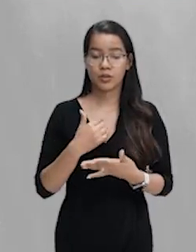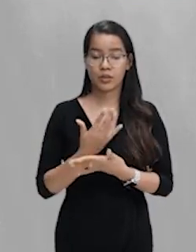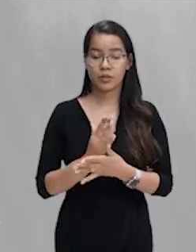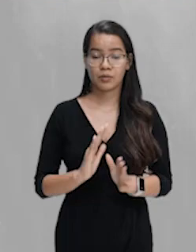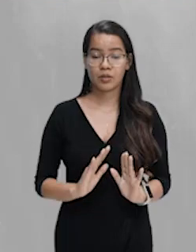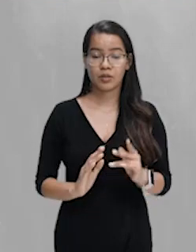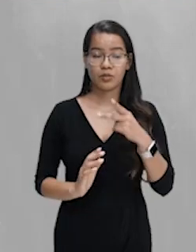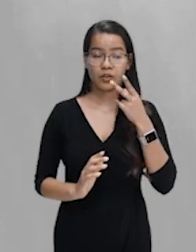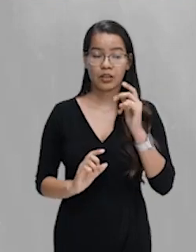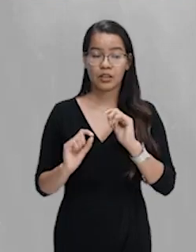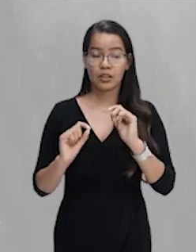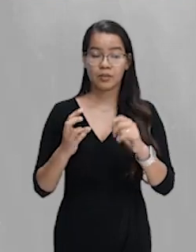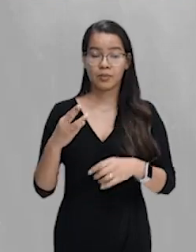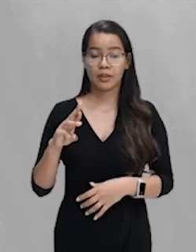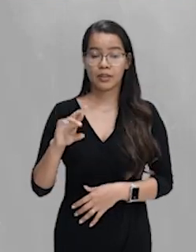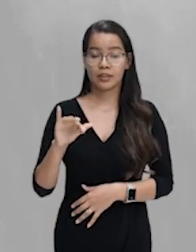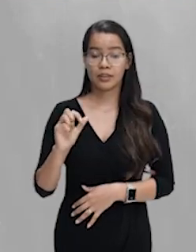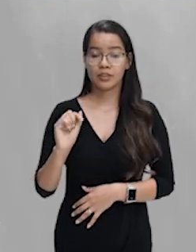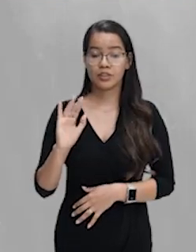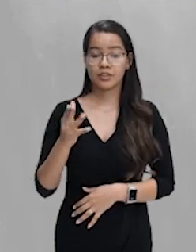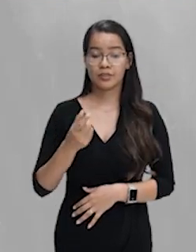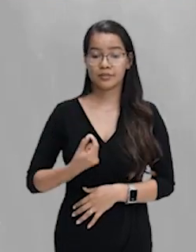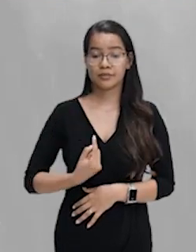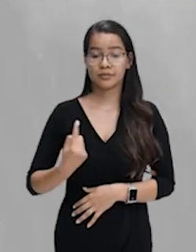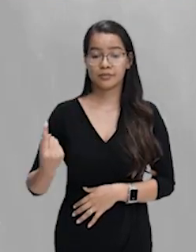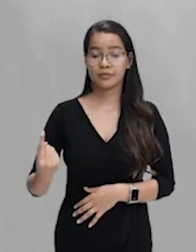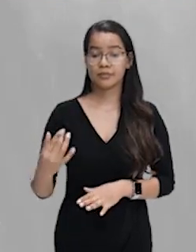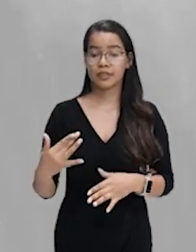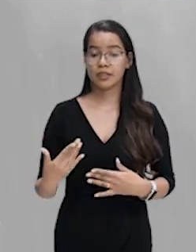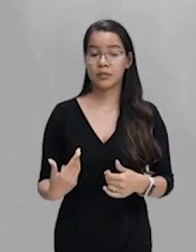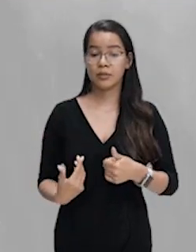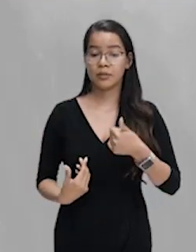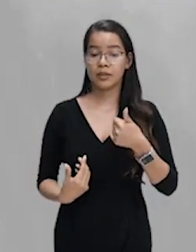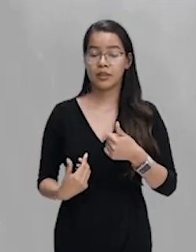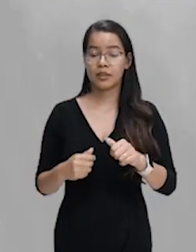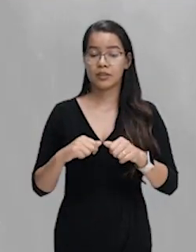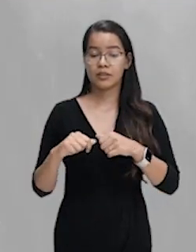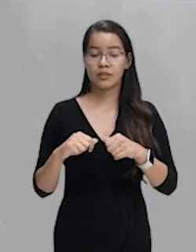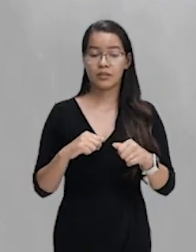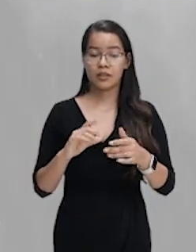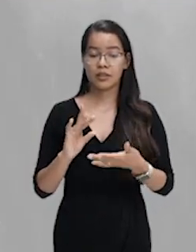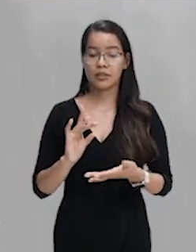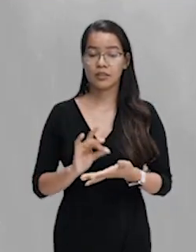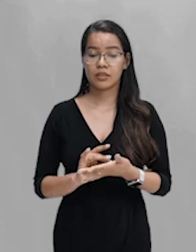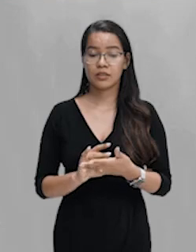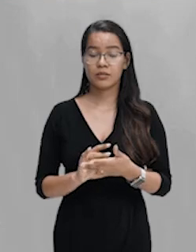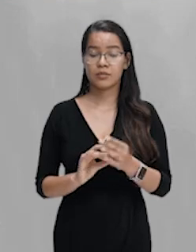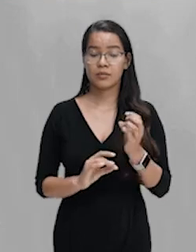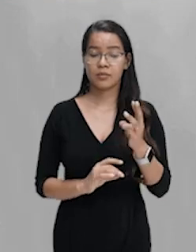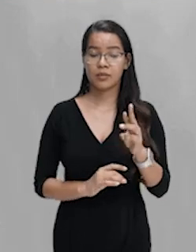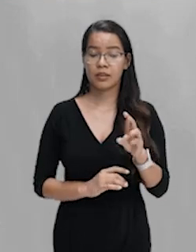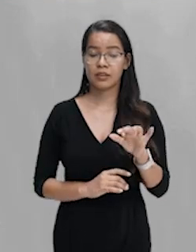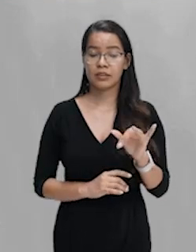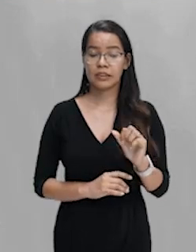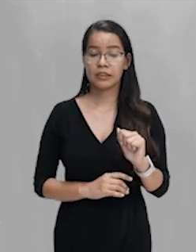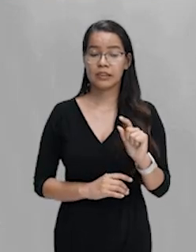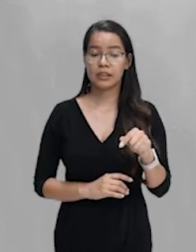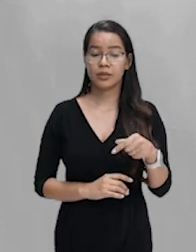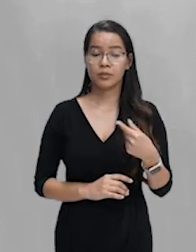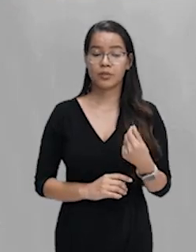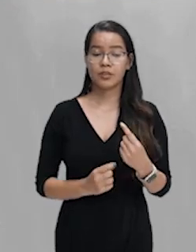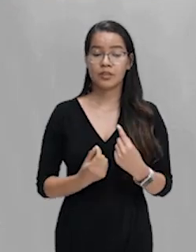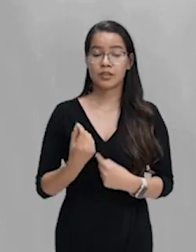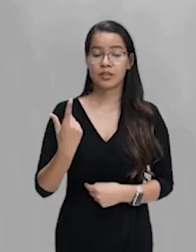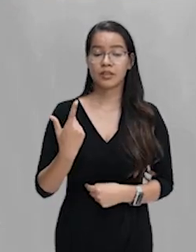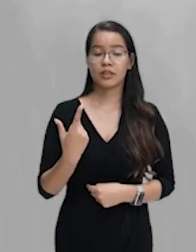saído. Então, a primeira ação realizada foi de Maria. Então, Maria saiu, tá? E depois que ela saiu,